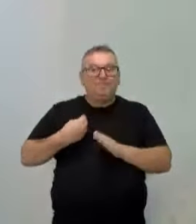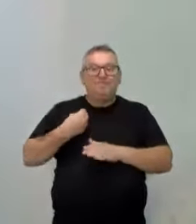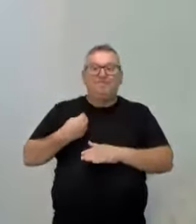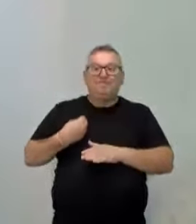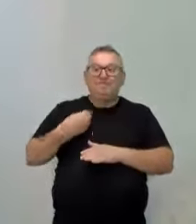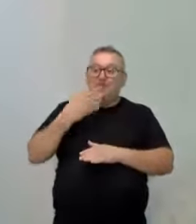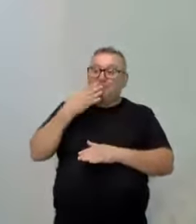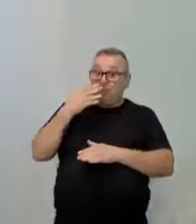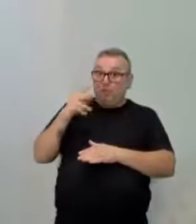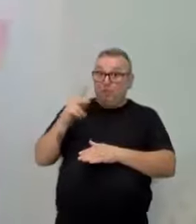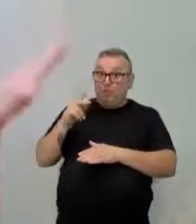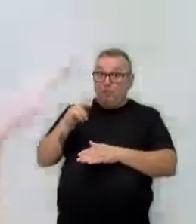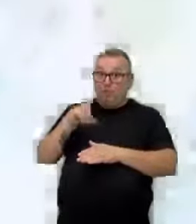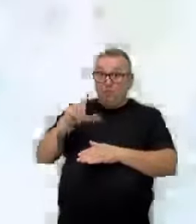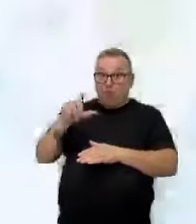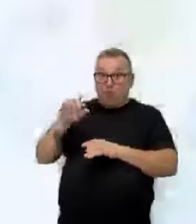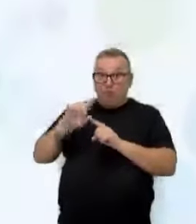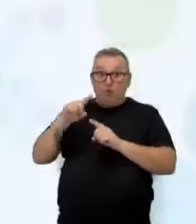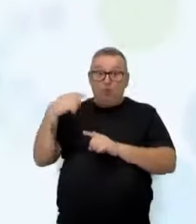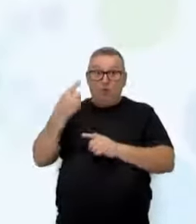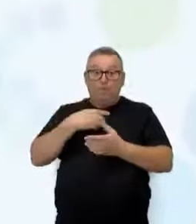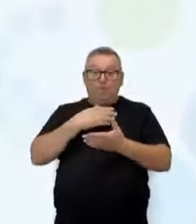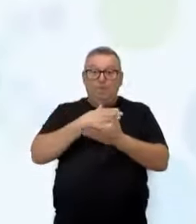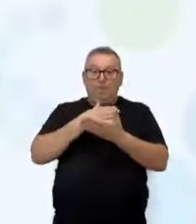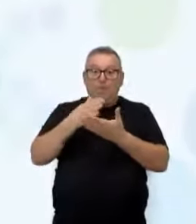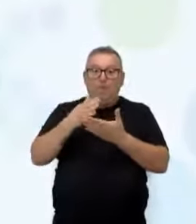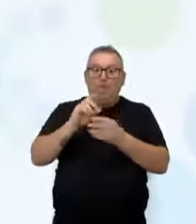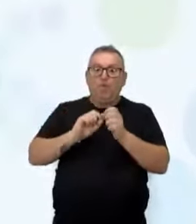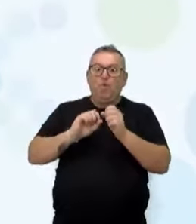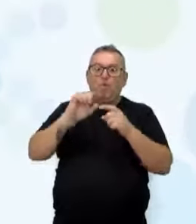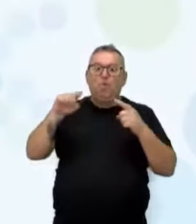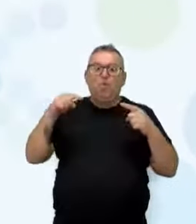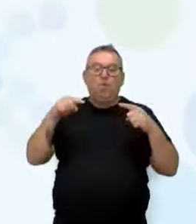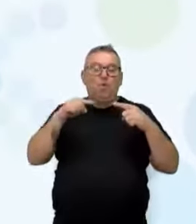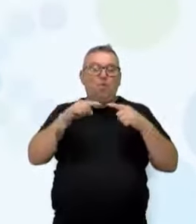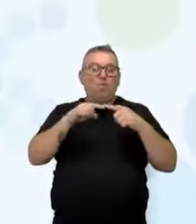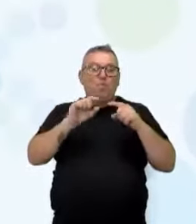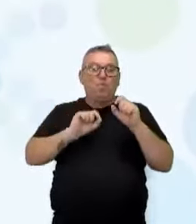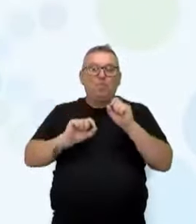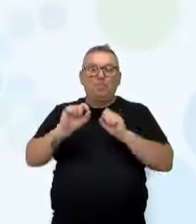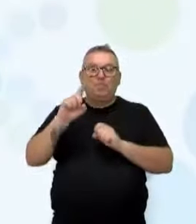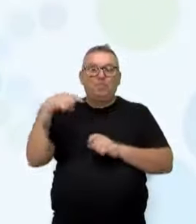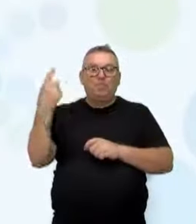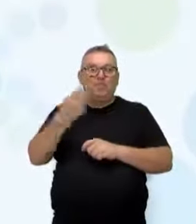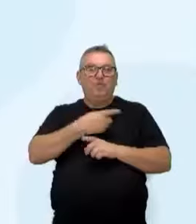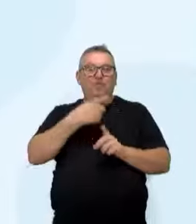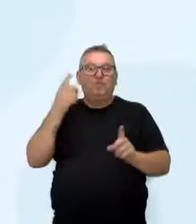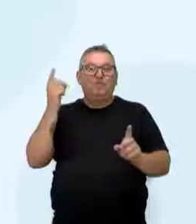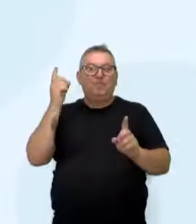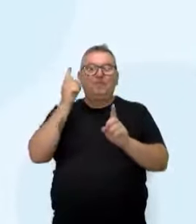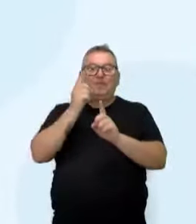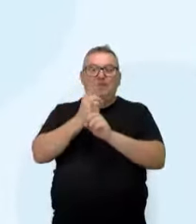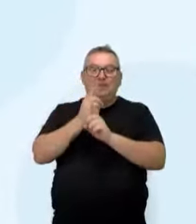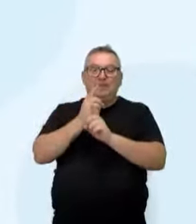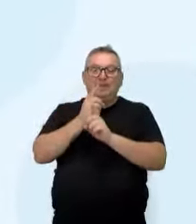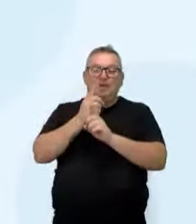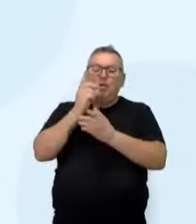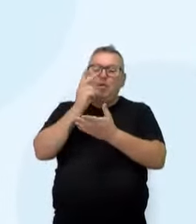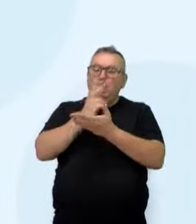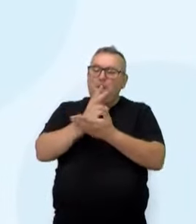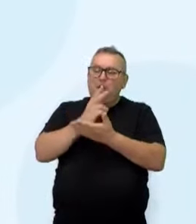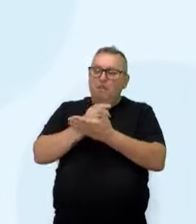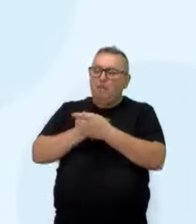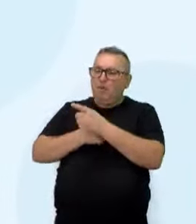para o Paulo para a gente começar apresentando, então, qual é o objetivo geral desse nosso encontro, né? É o mesmo que